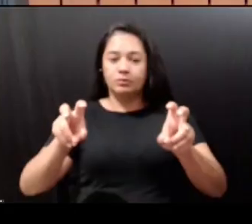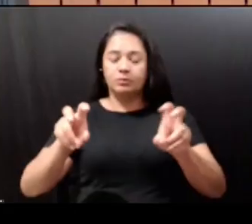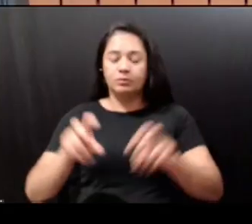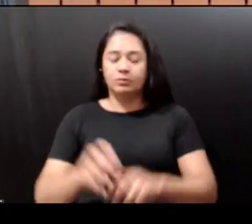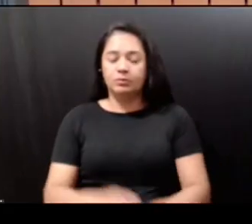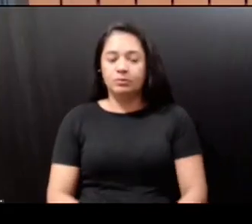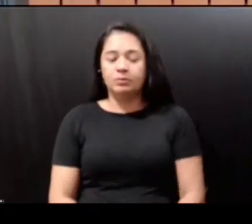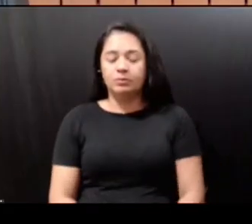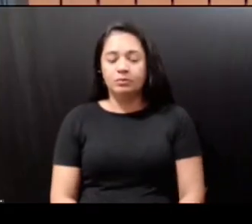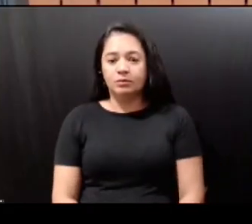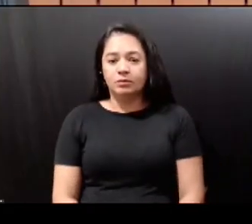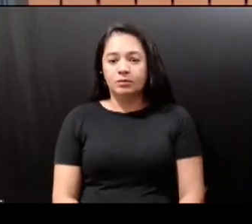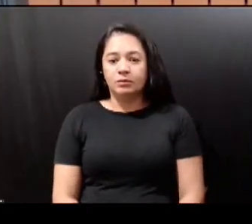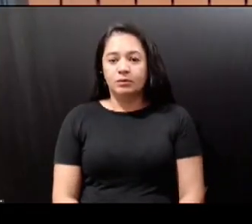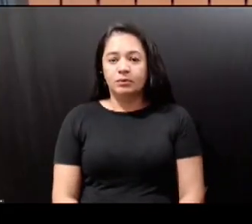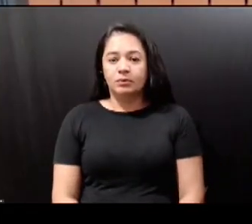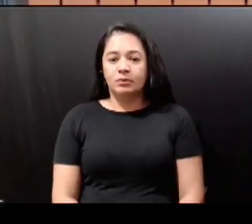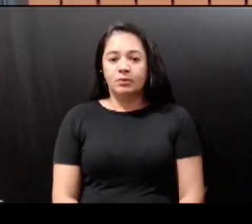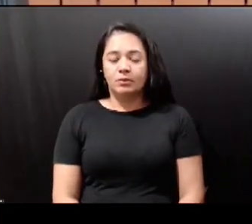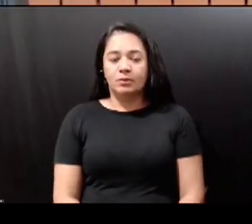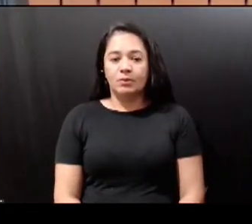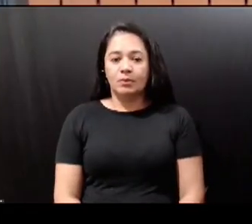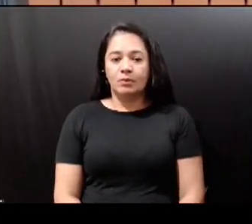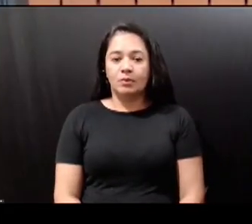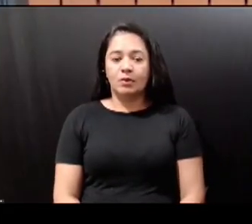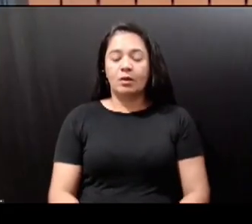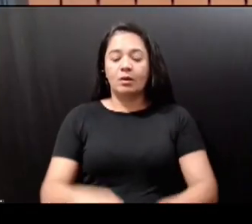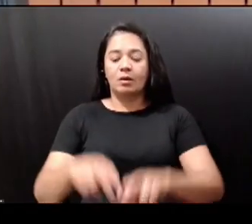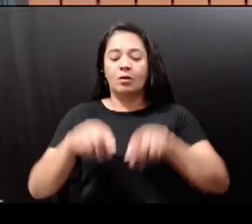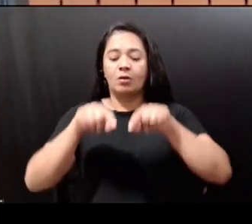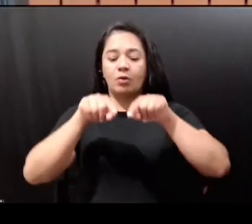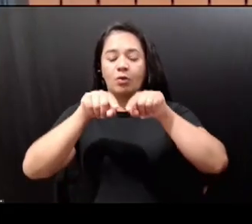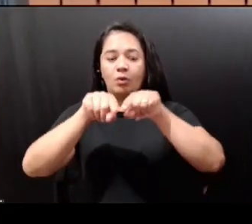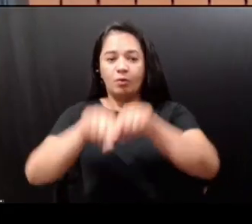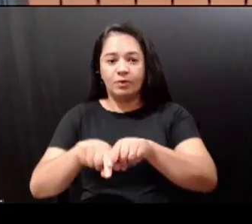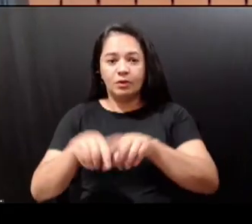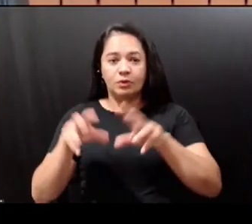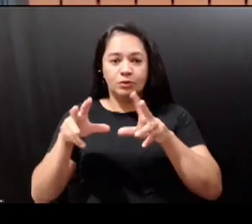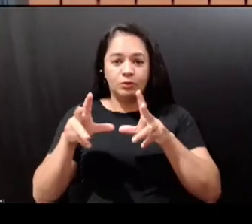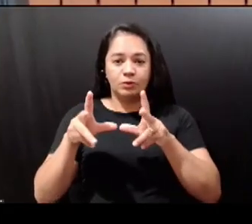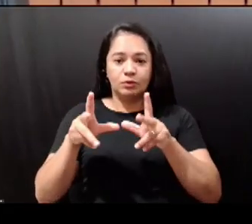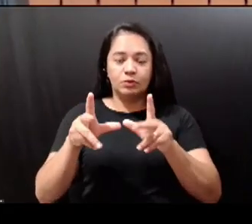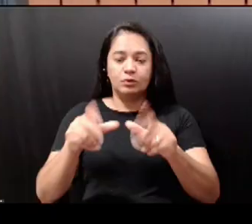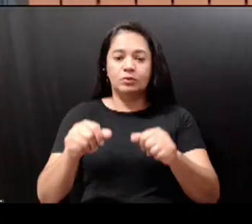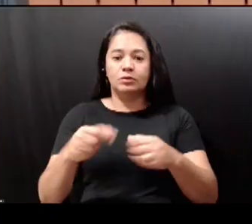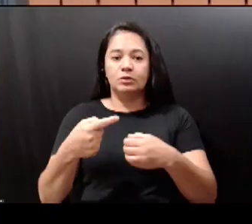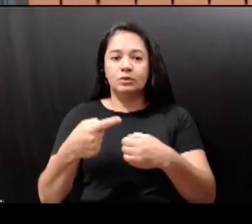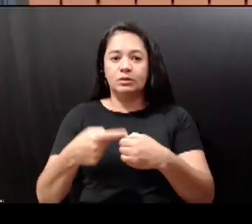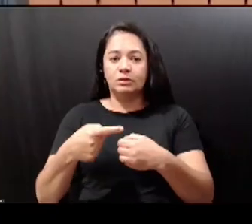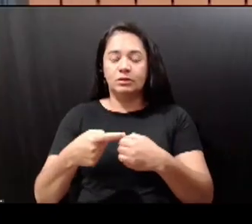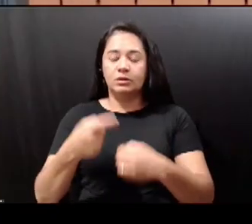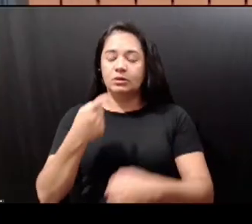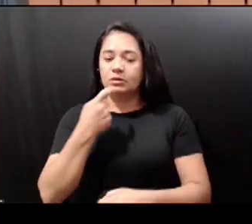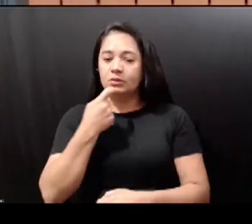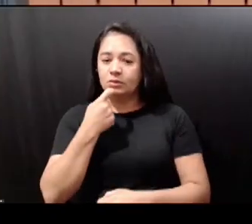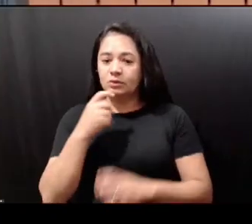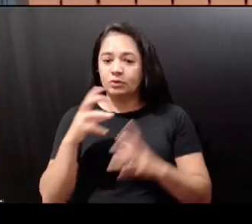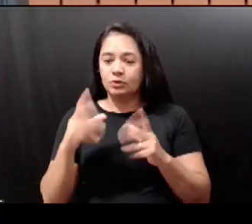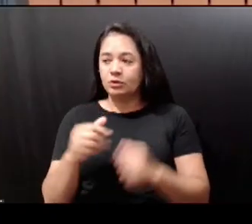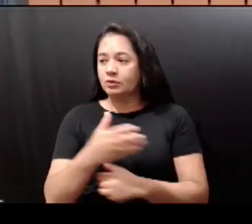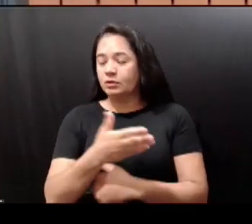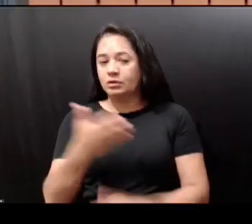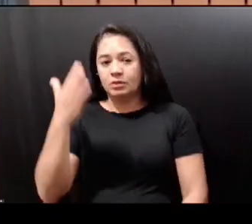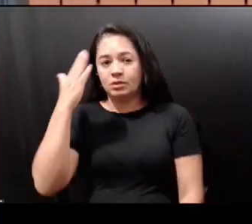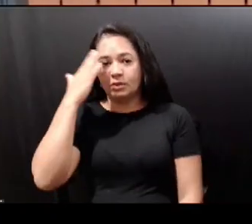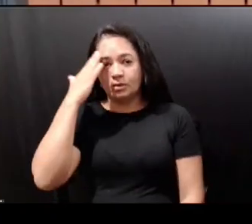seguinte, na questão dos convênios. Todos os convênios na cidade de Campinas, todos sabem aqui que nós temos problemas no SUS, nós